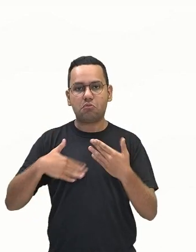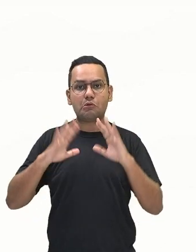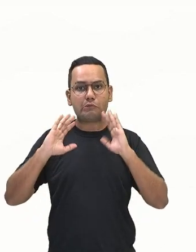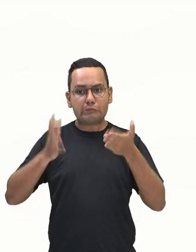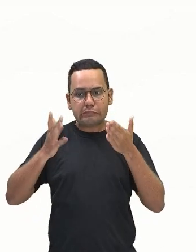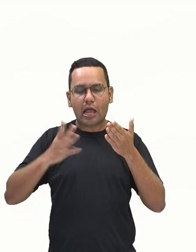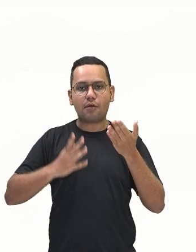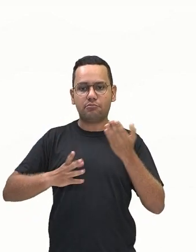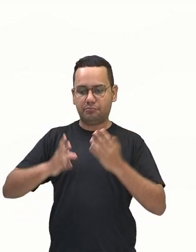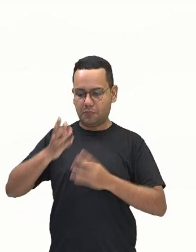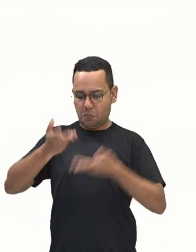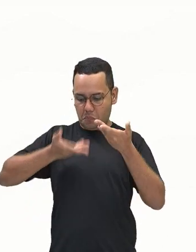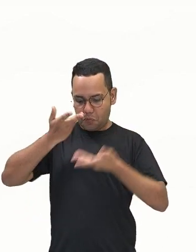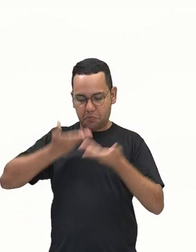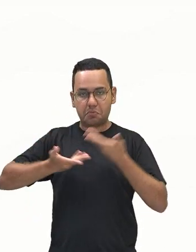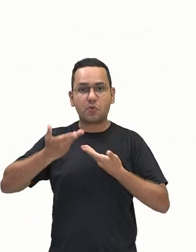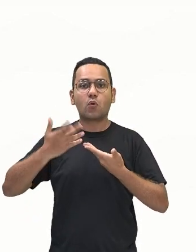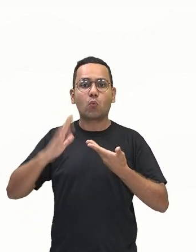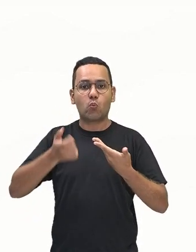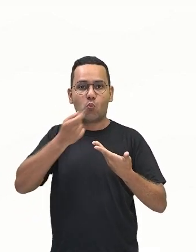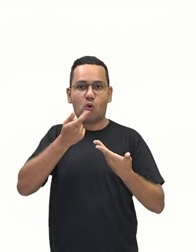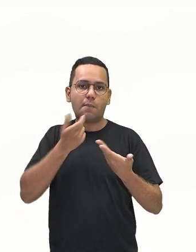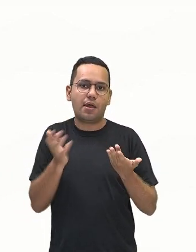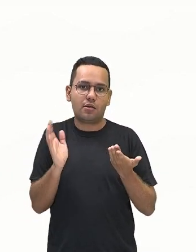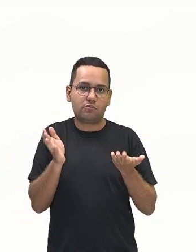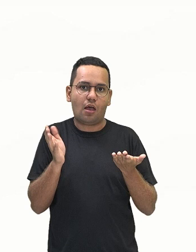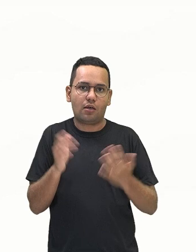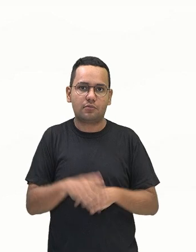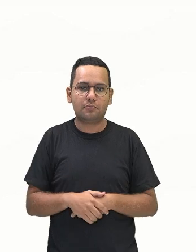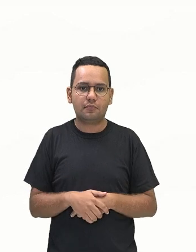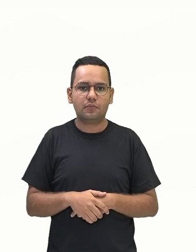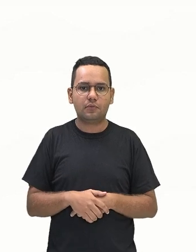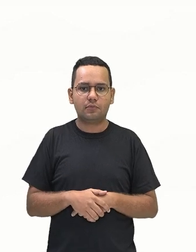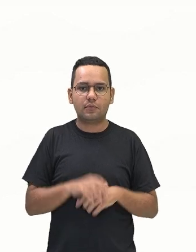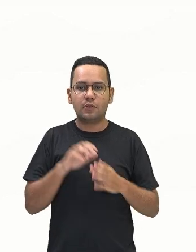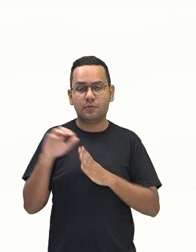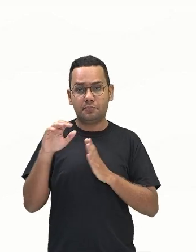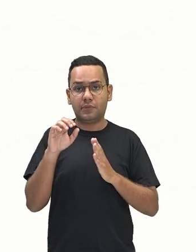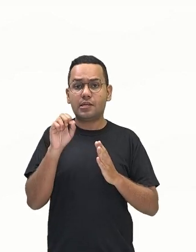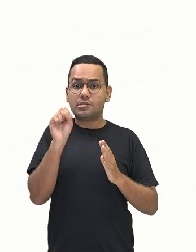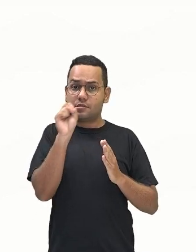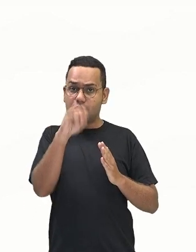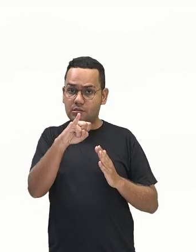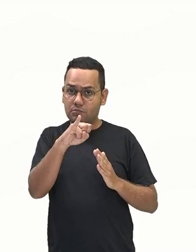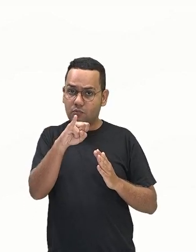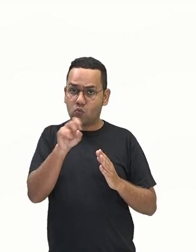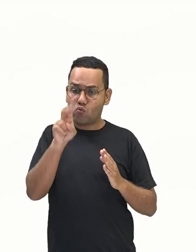com antibiótico. Então, o uso inadequado, né,